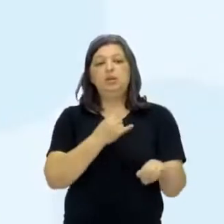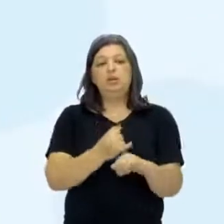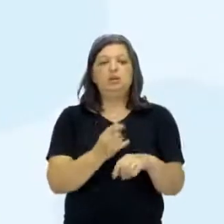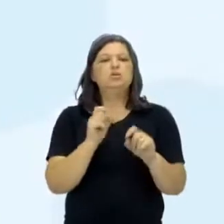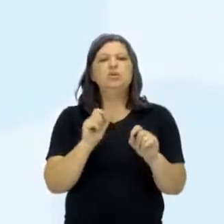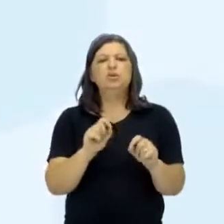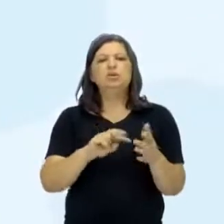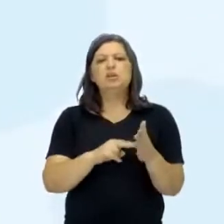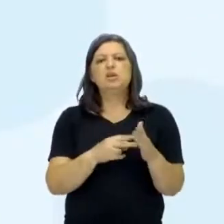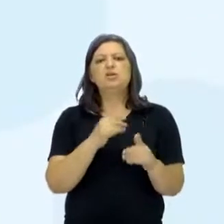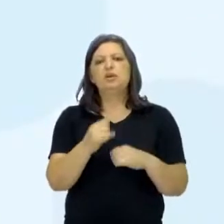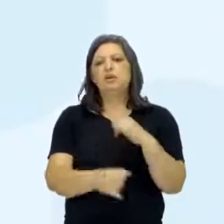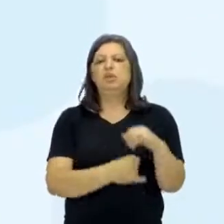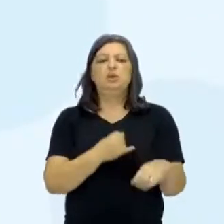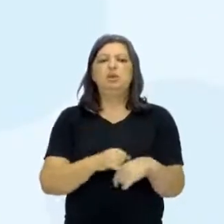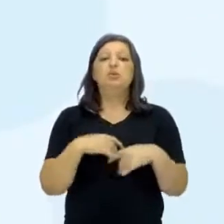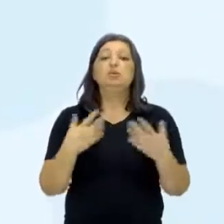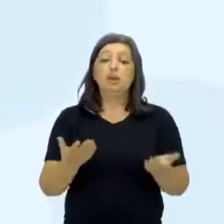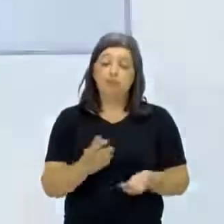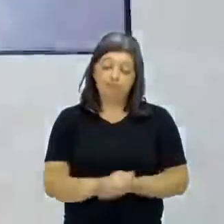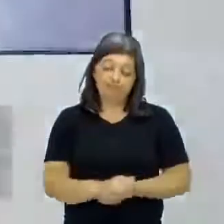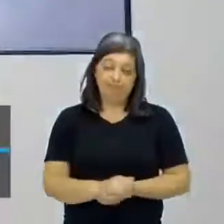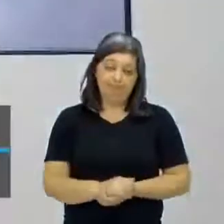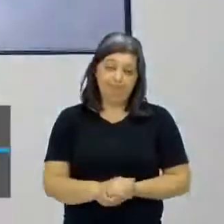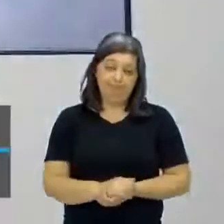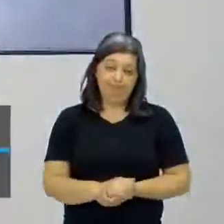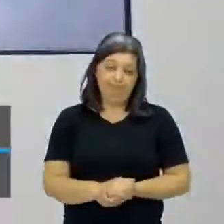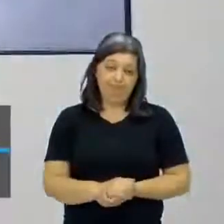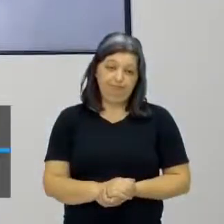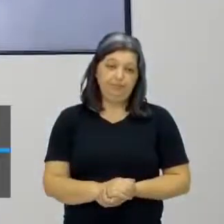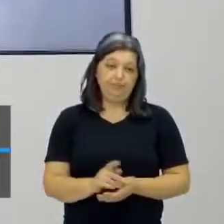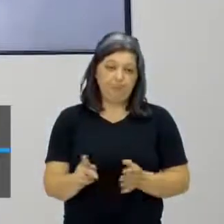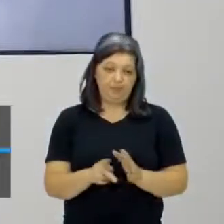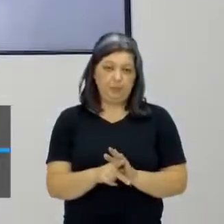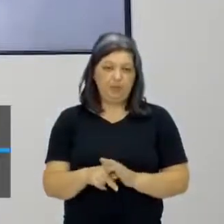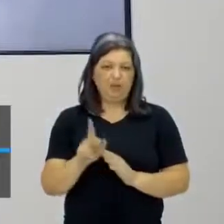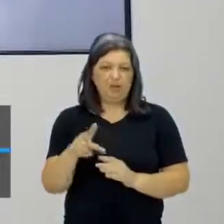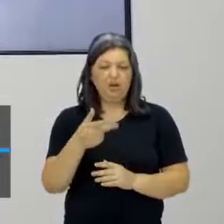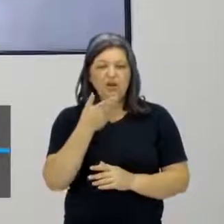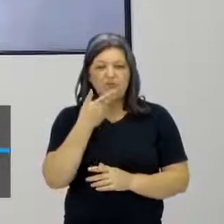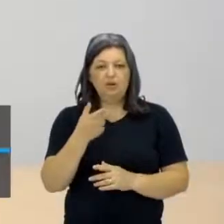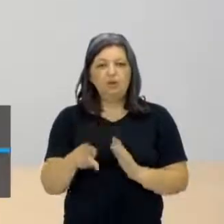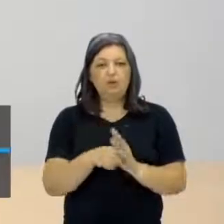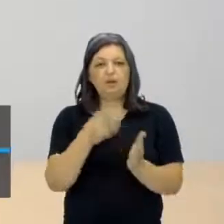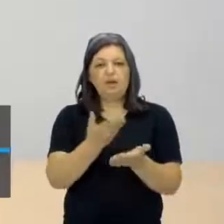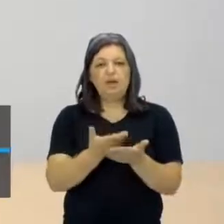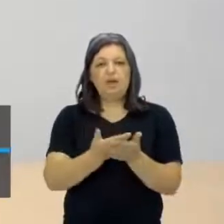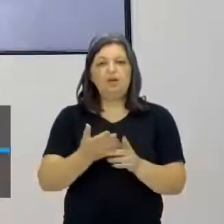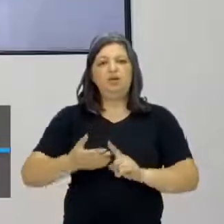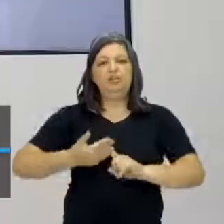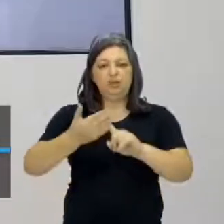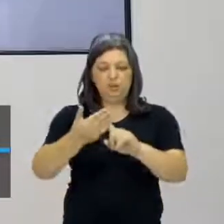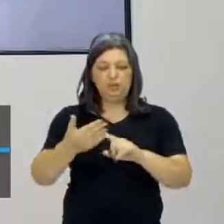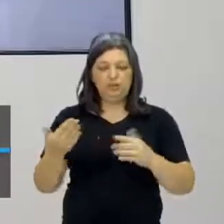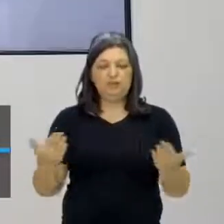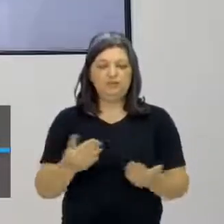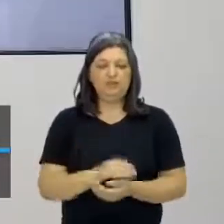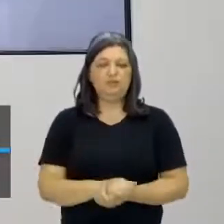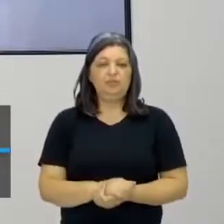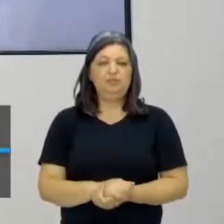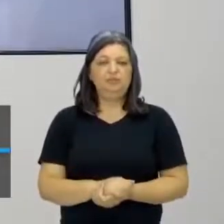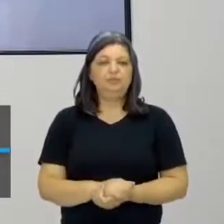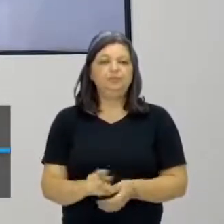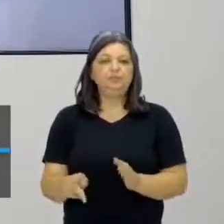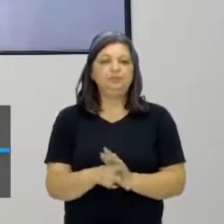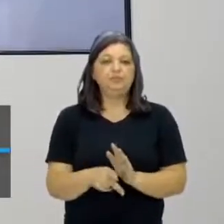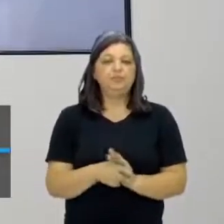vocês, o que é a internet? A internet, eu perguntei para a professora Fabiana de Tecnologias agora há pouco, ela respondeu para mim assim, professor Mauro, a